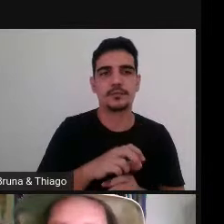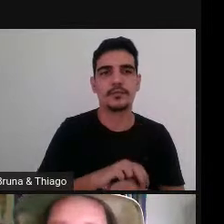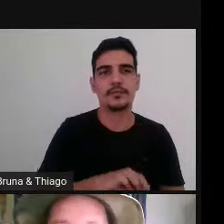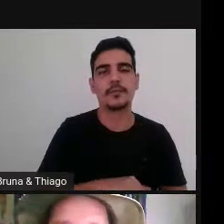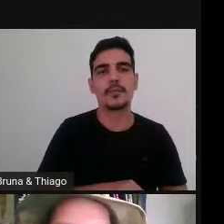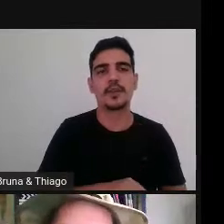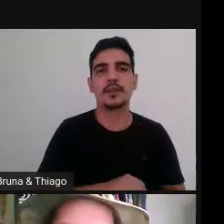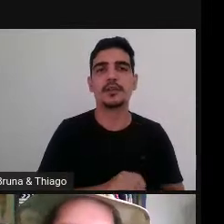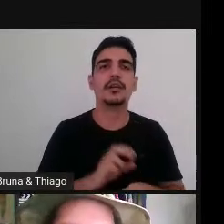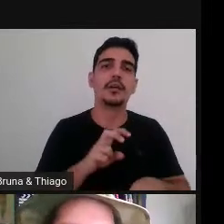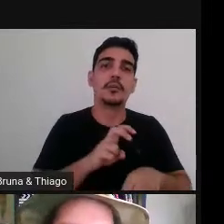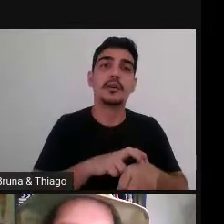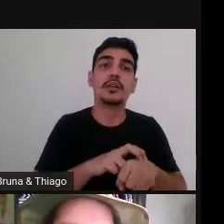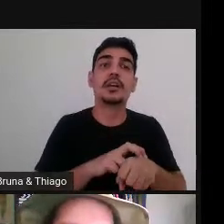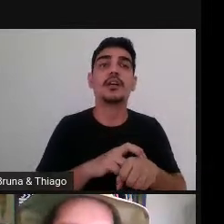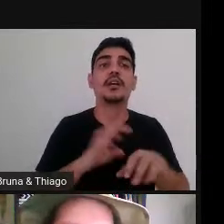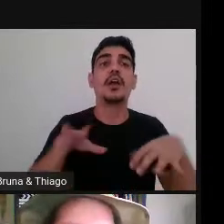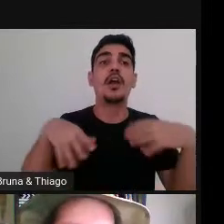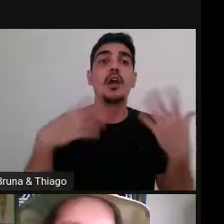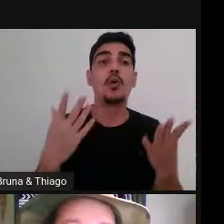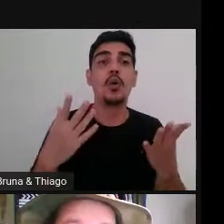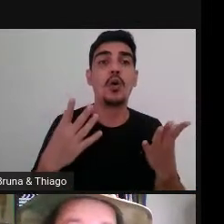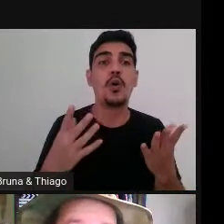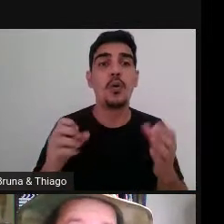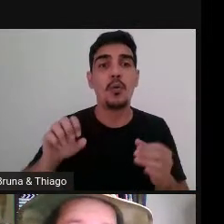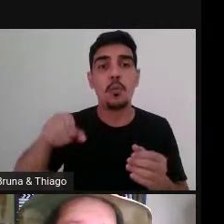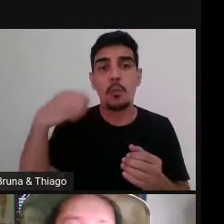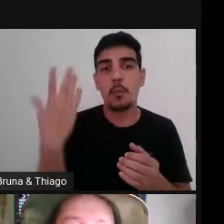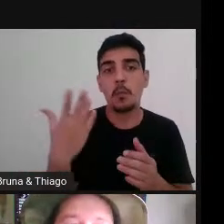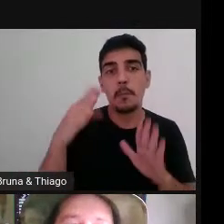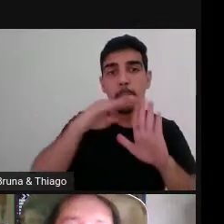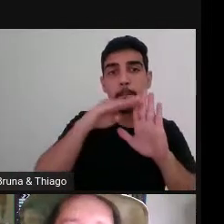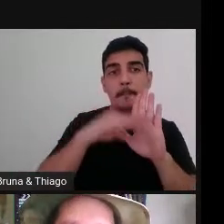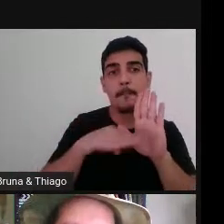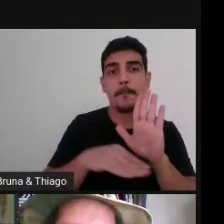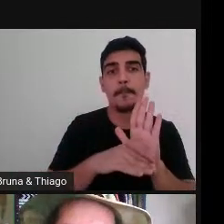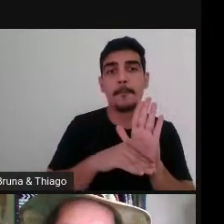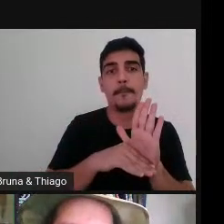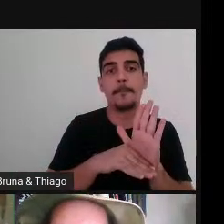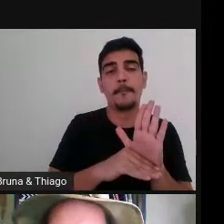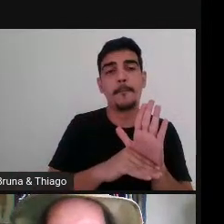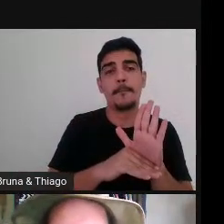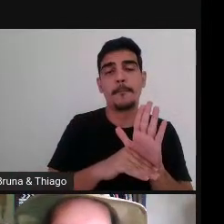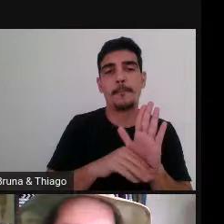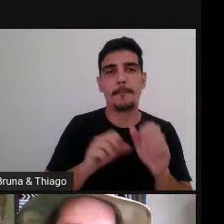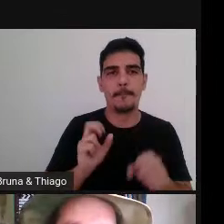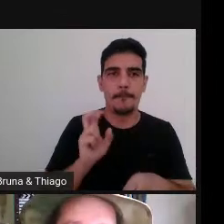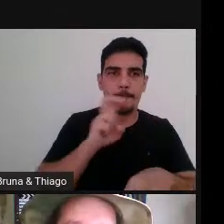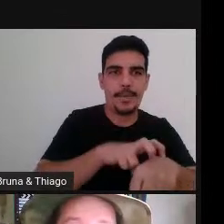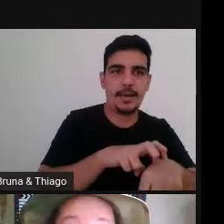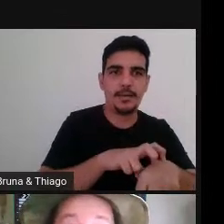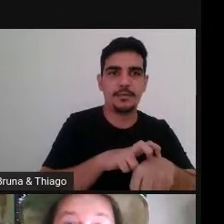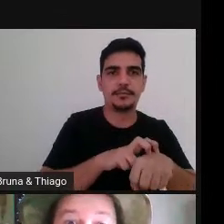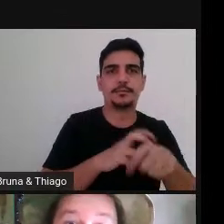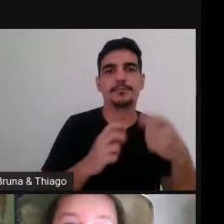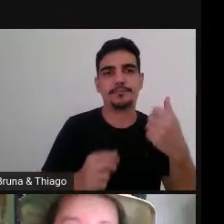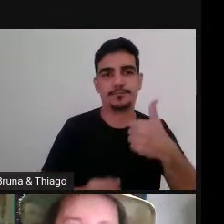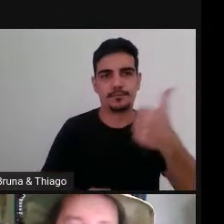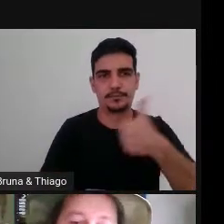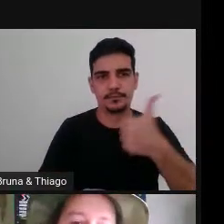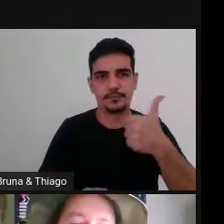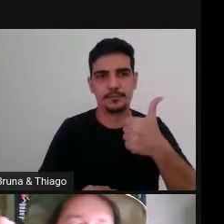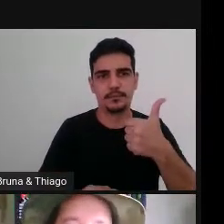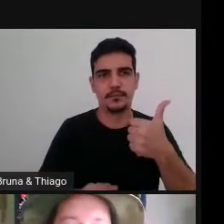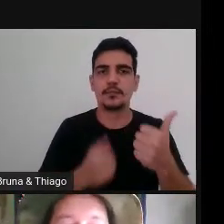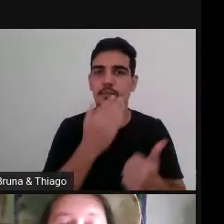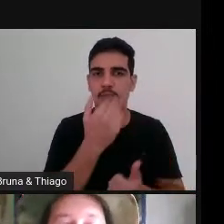eles vão picar por dois motivos, que é se alimentar, dependendo do animal, vai se alimentar de